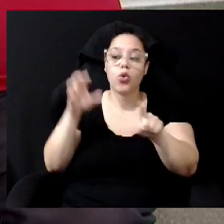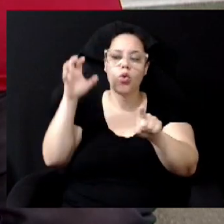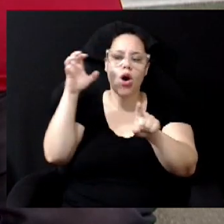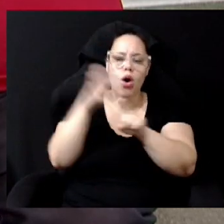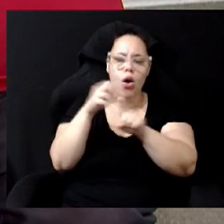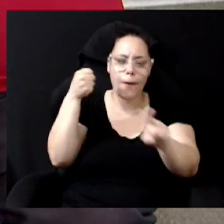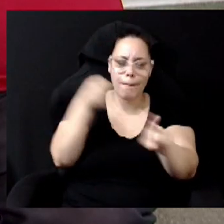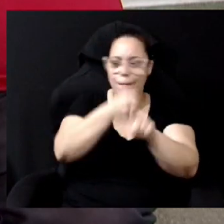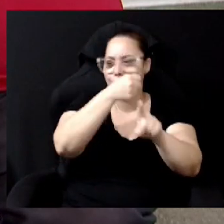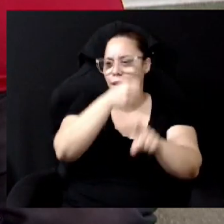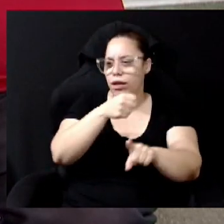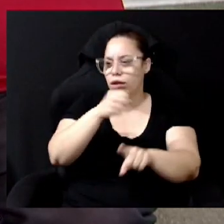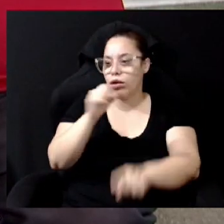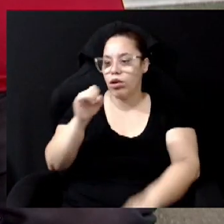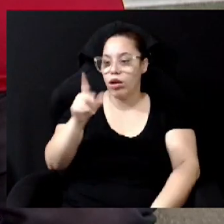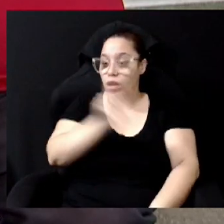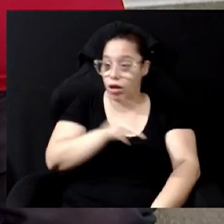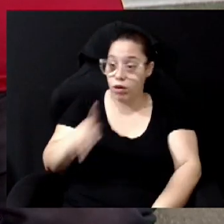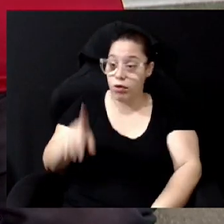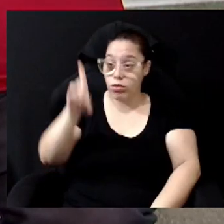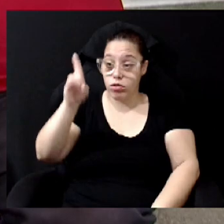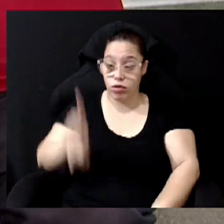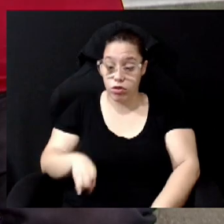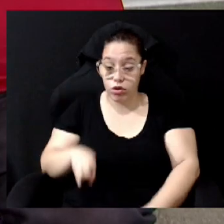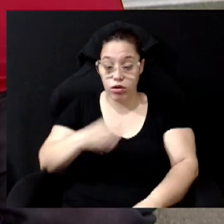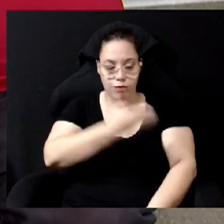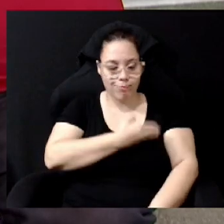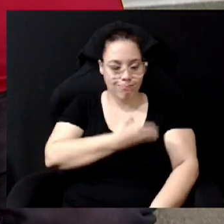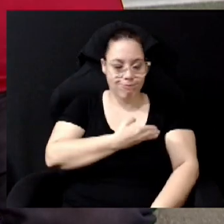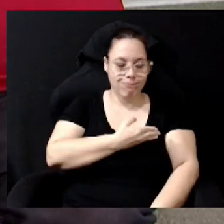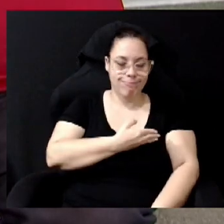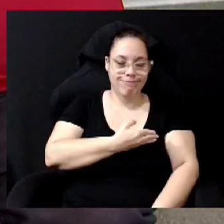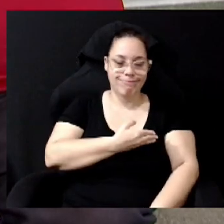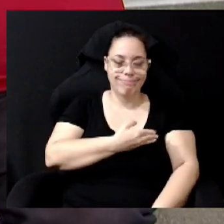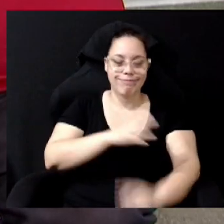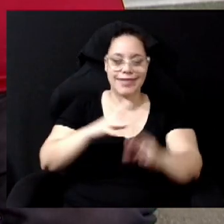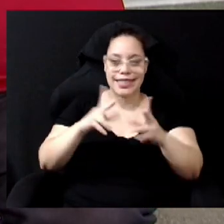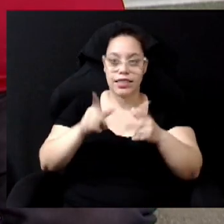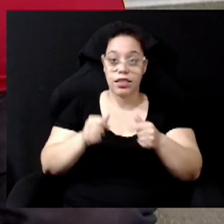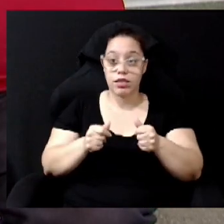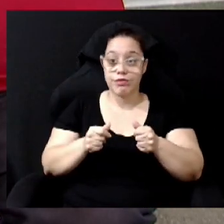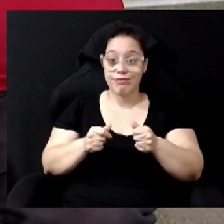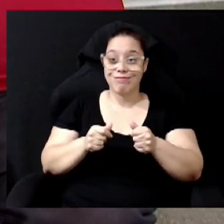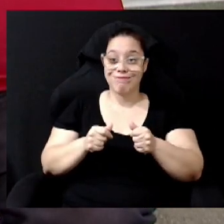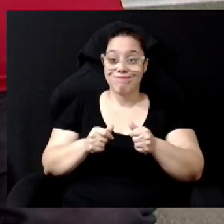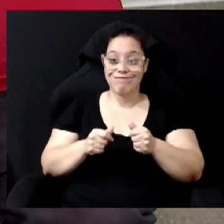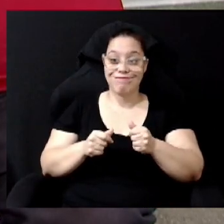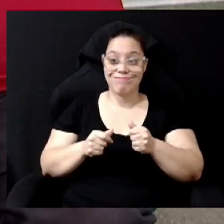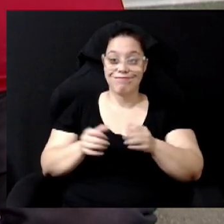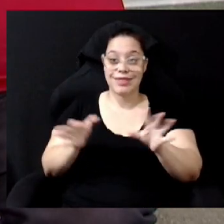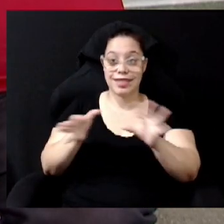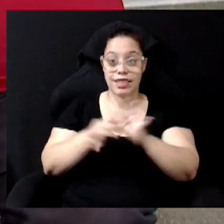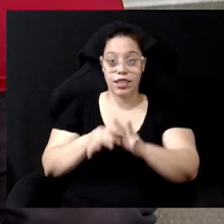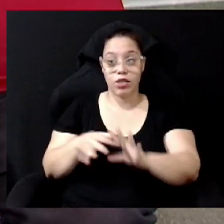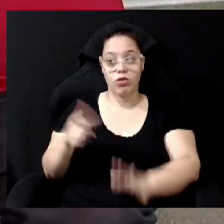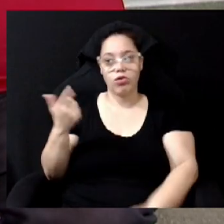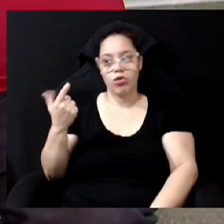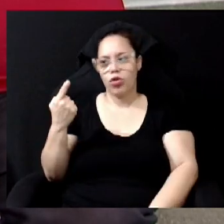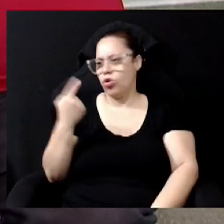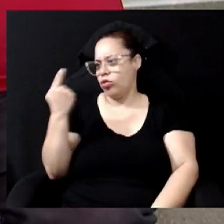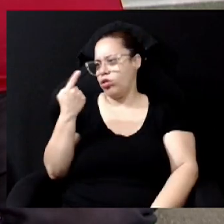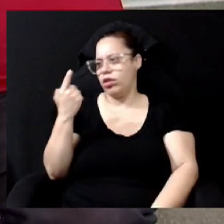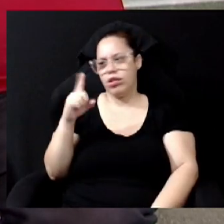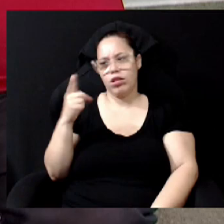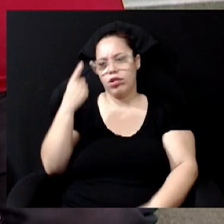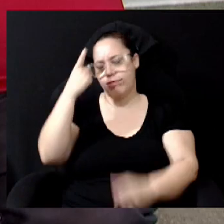na professora, na diretora, no seu coleguinha que está do lado, e em todos que estão envolvidos, porque a gente é interconectado, não existe nada sozinho. A violência, ela impacta